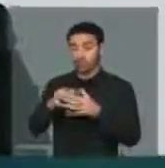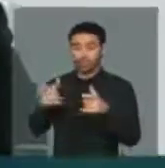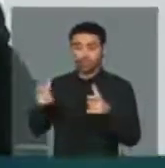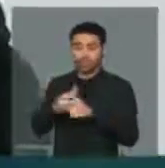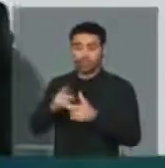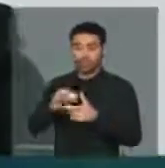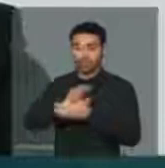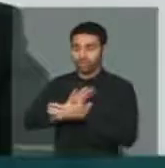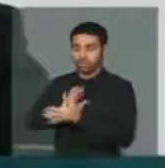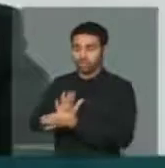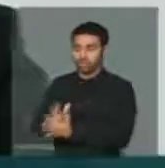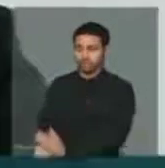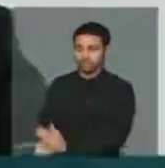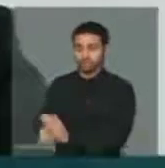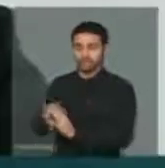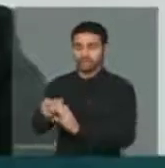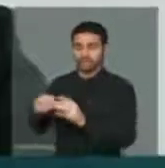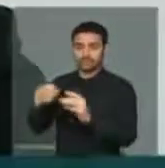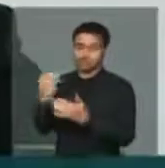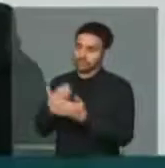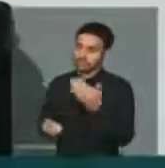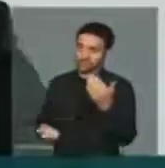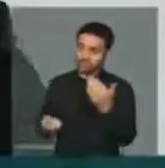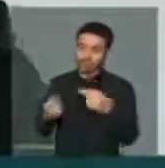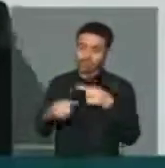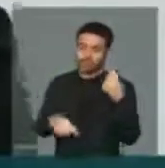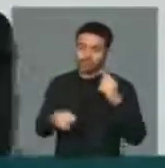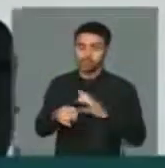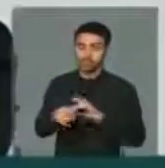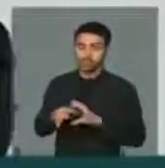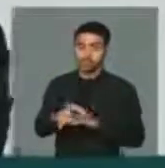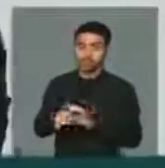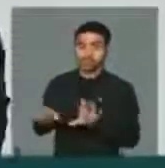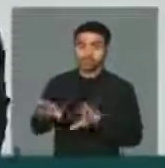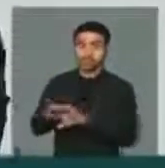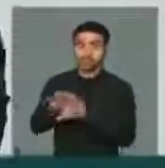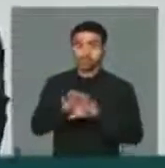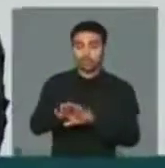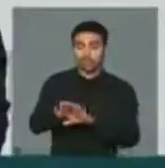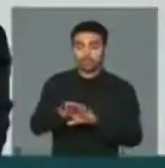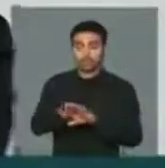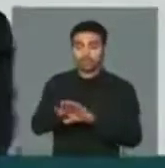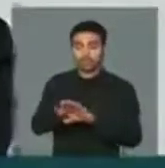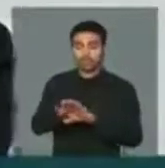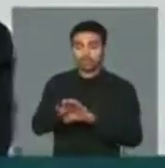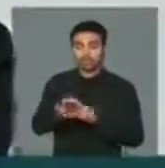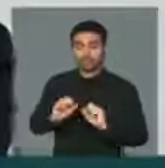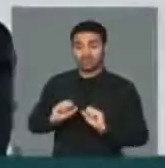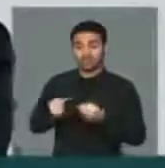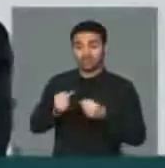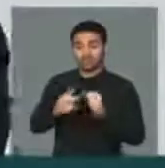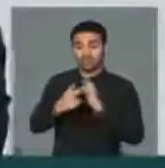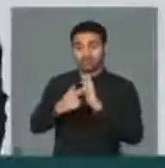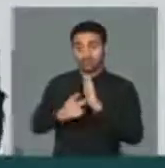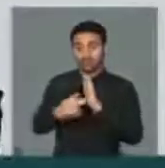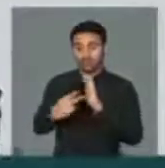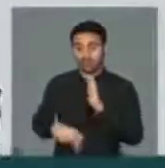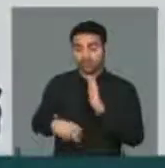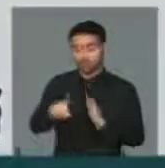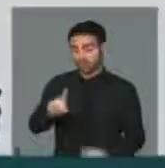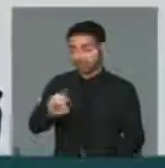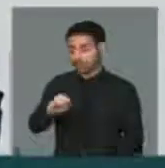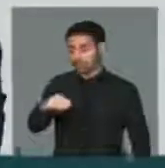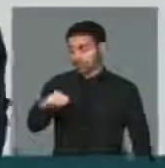bom para defender a democracia, para defender o regime democrático. Regime democrático que no